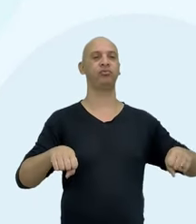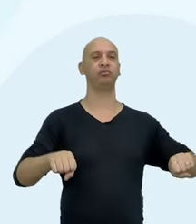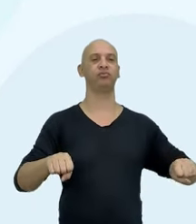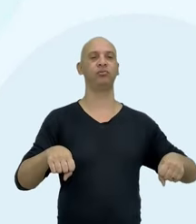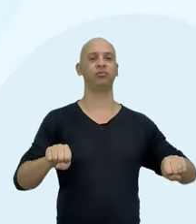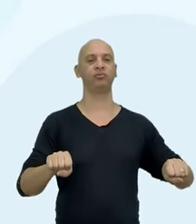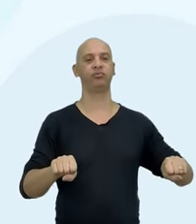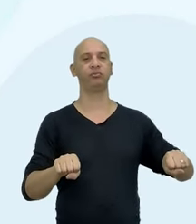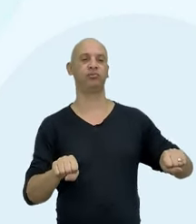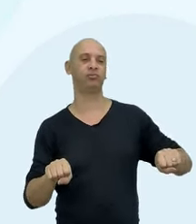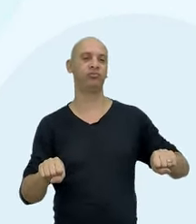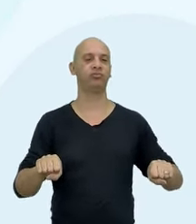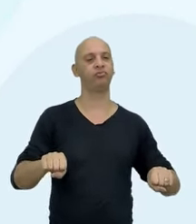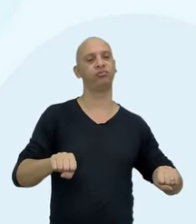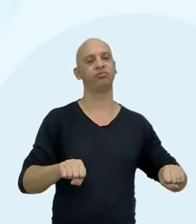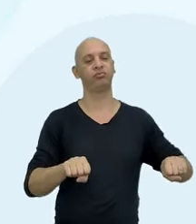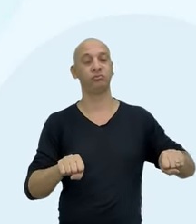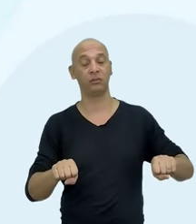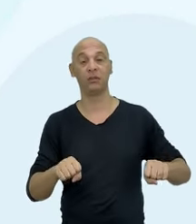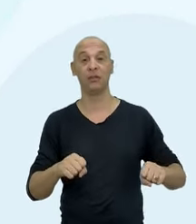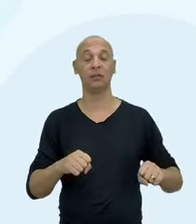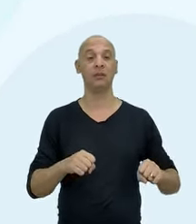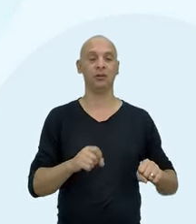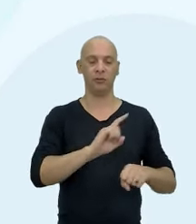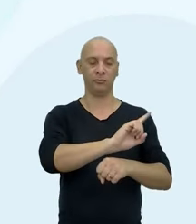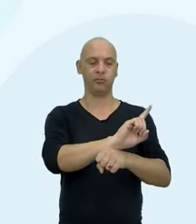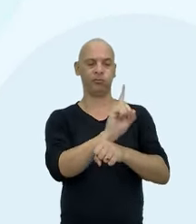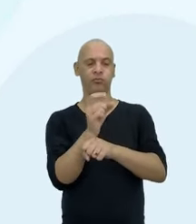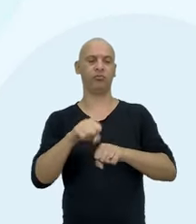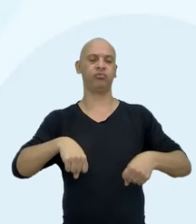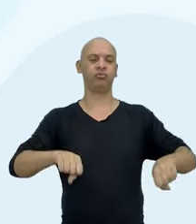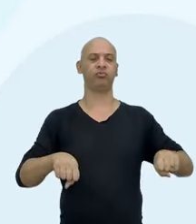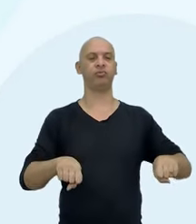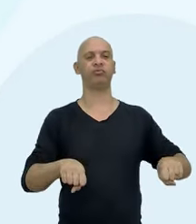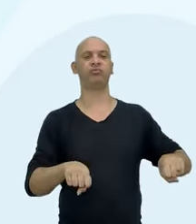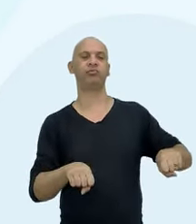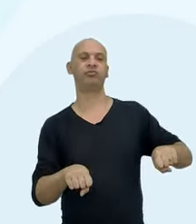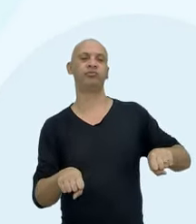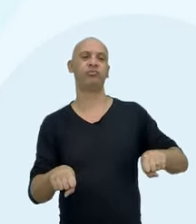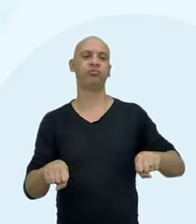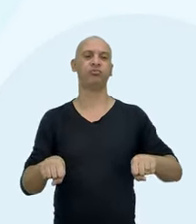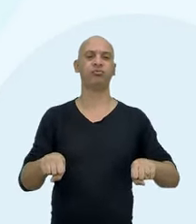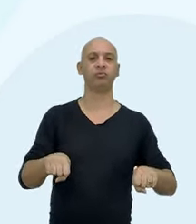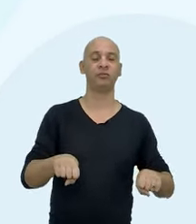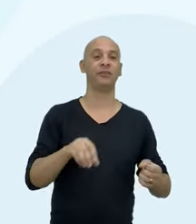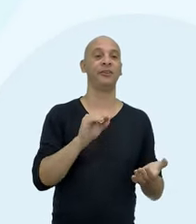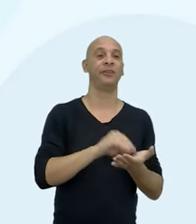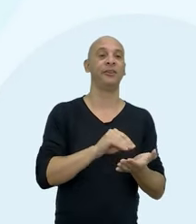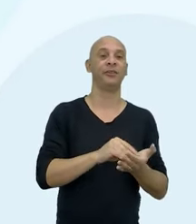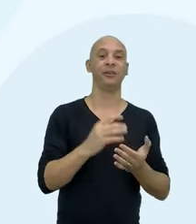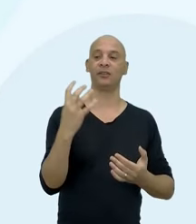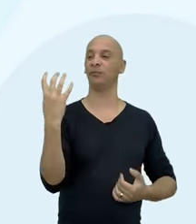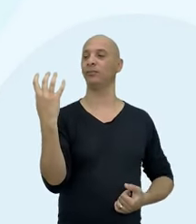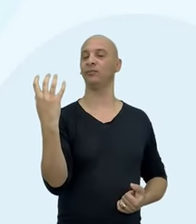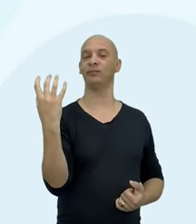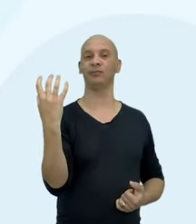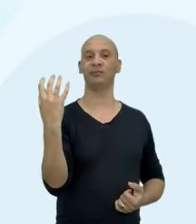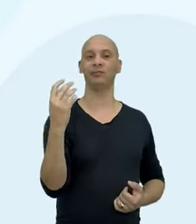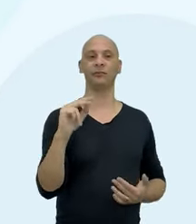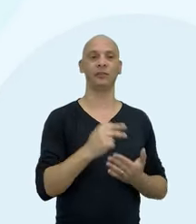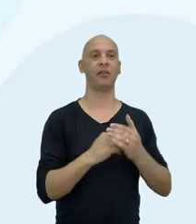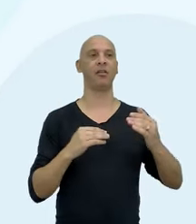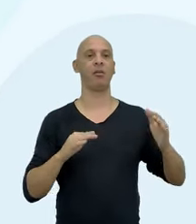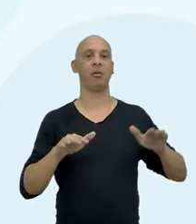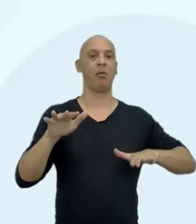numa prova de velocidade andando faltando um retrovisor é o suficiente para